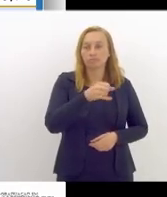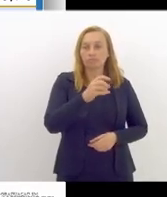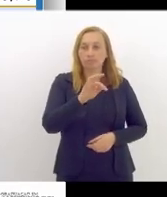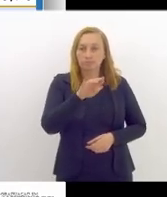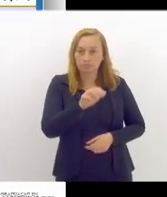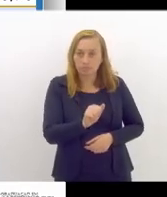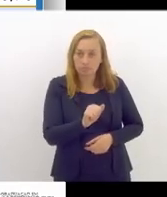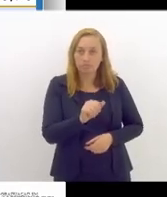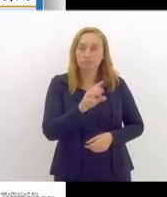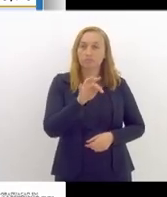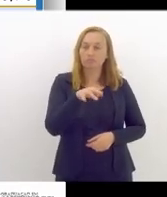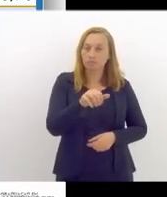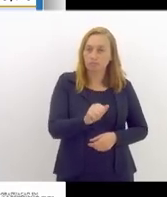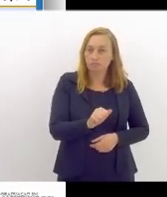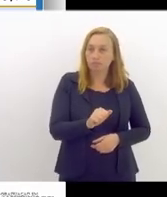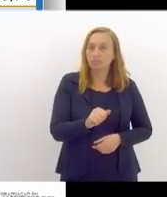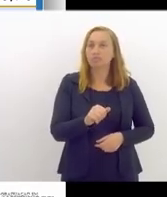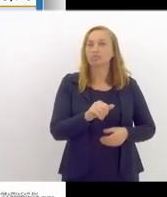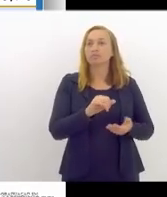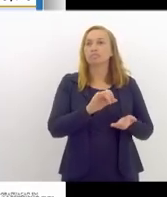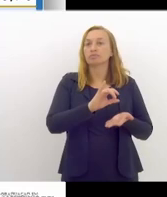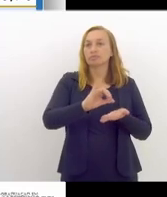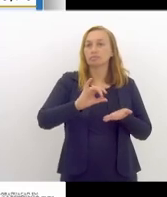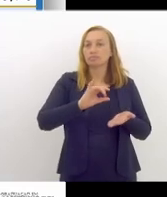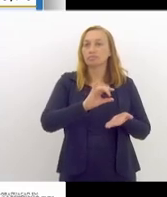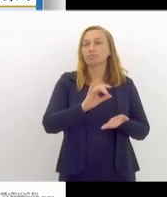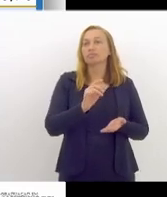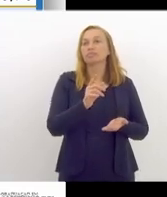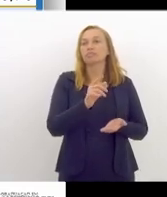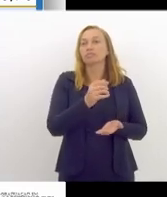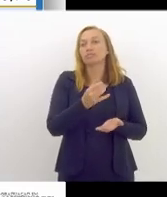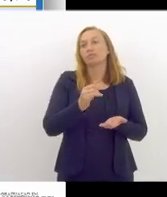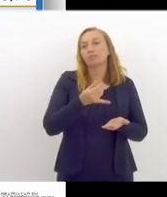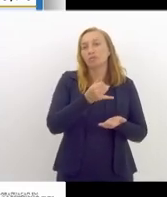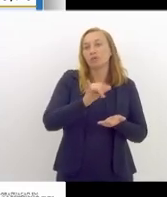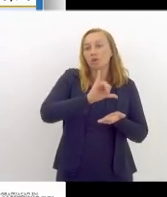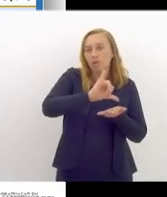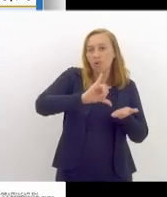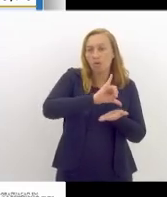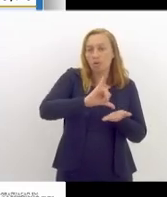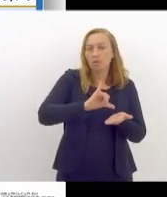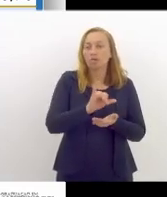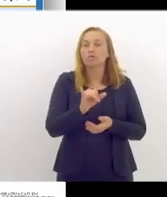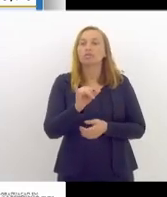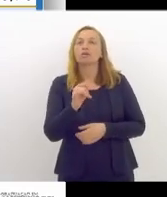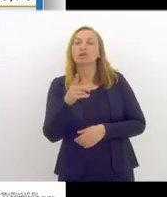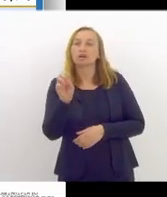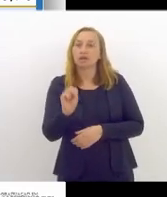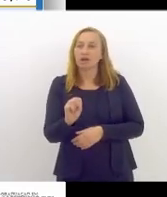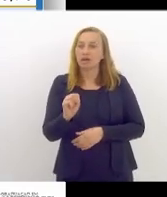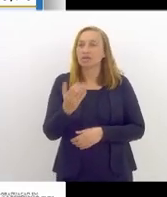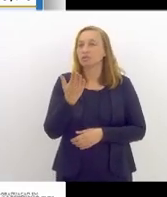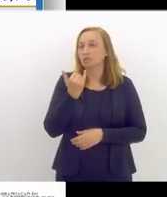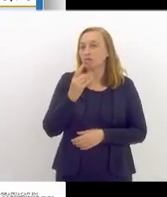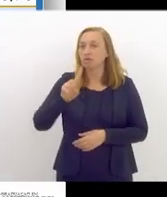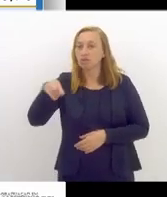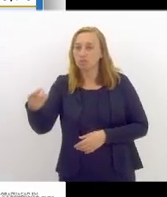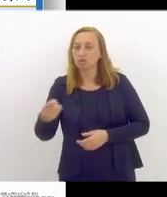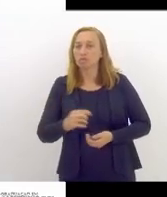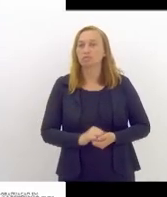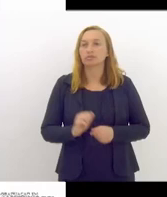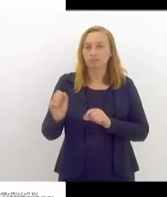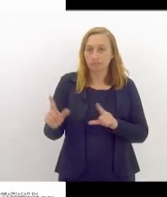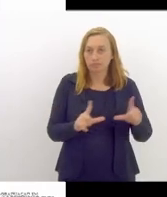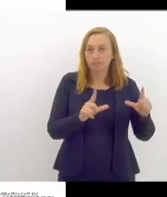Varejista eletricidade gás serviço de telecomunicações serviço de alimentação entre outros pode